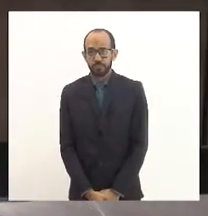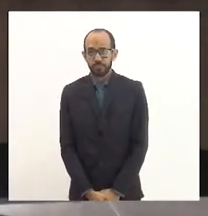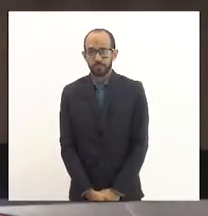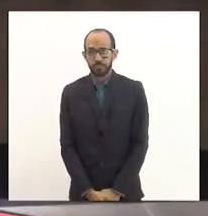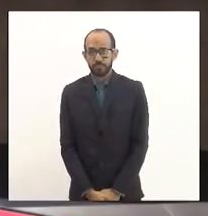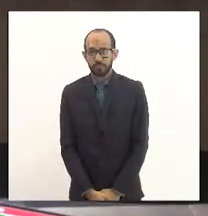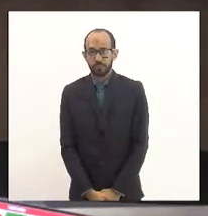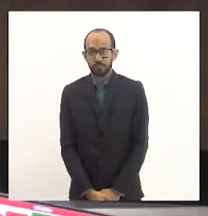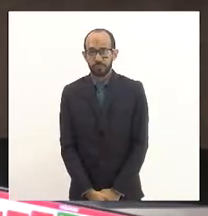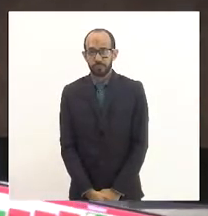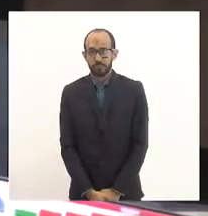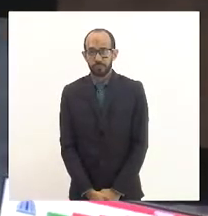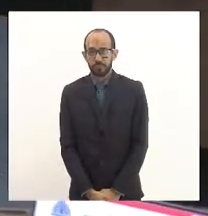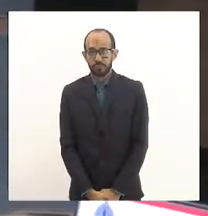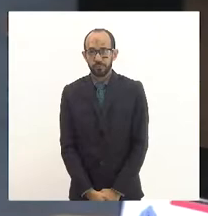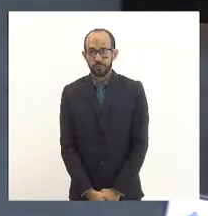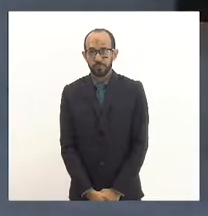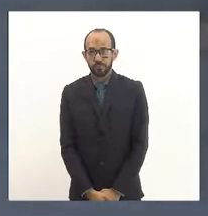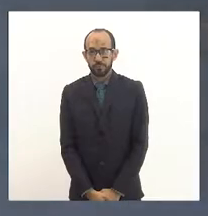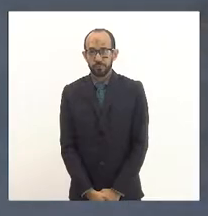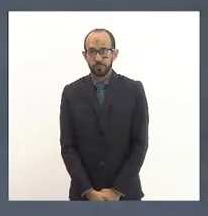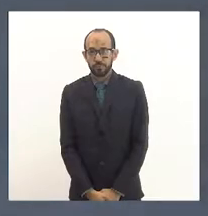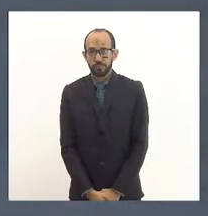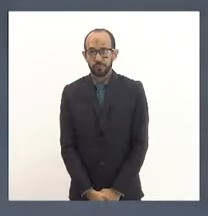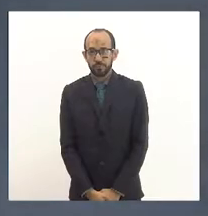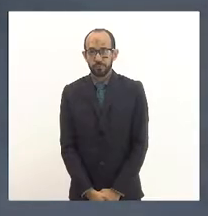G1 E aí